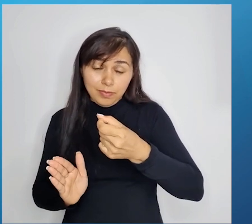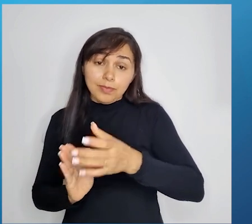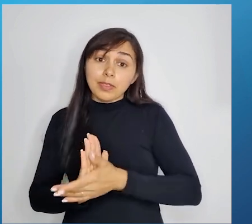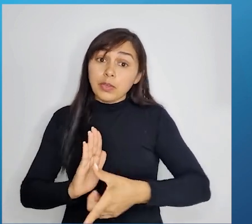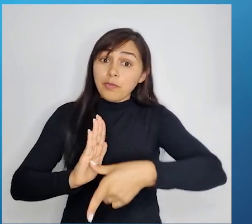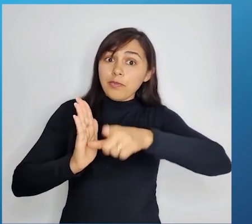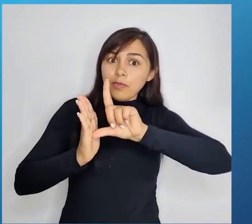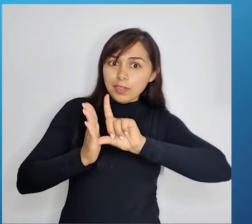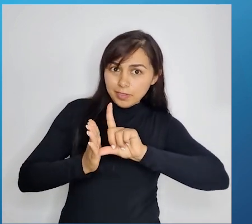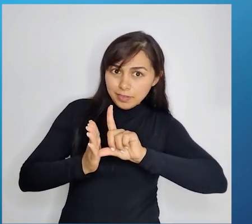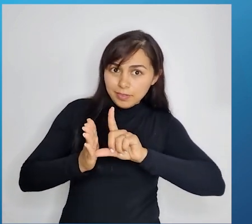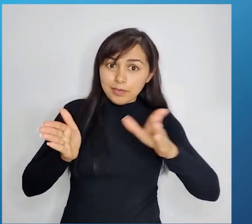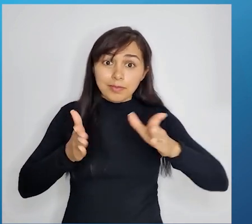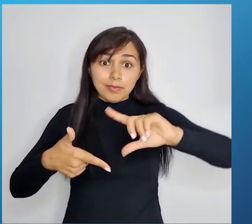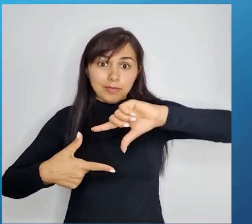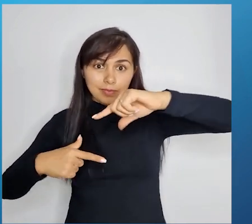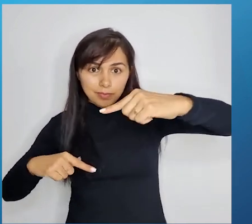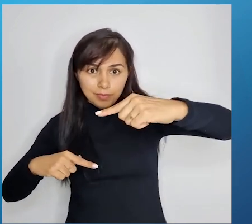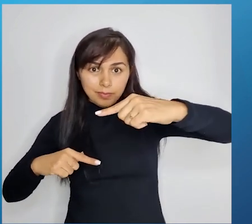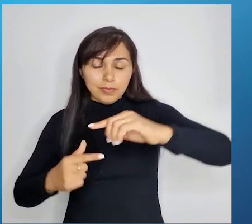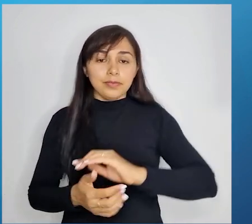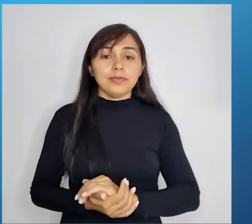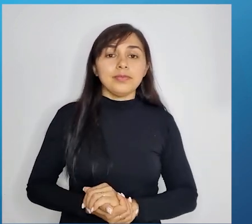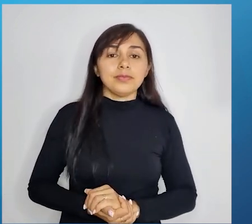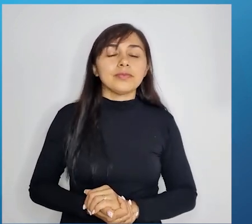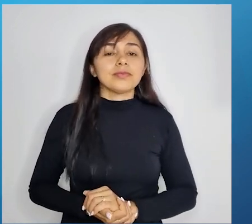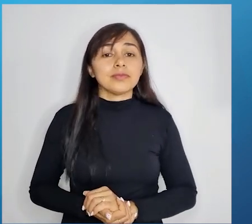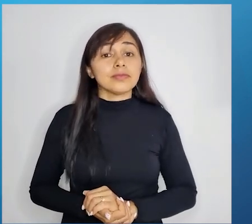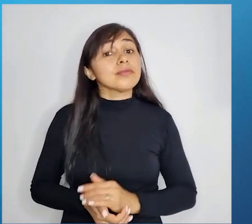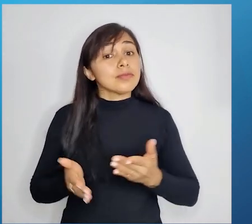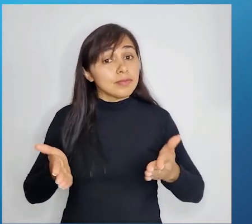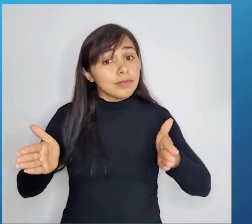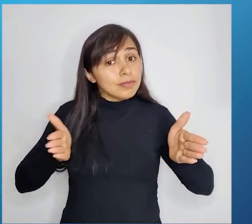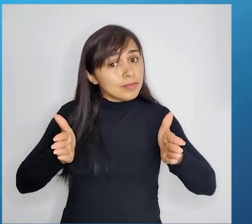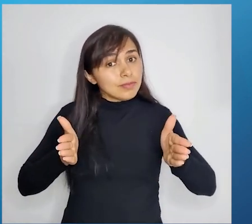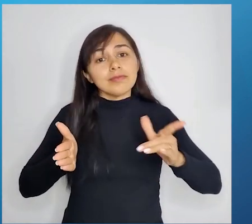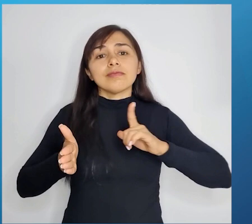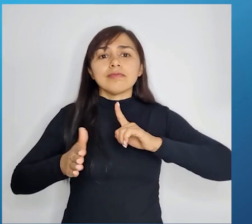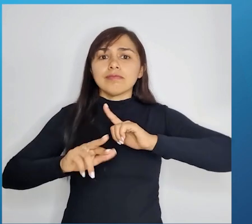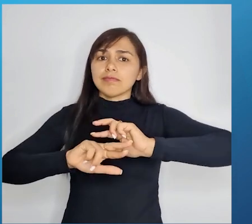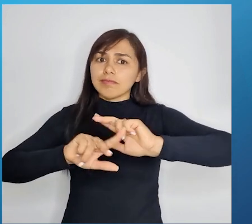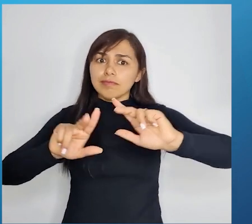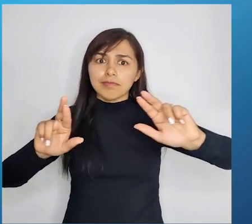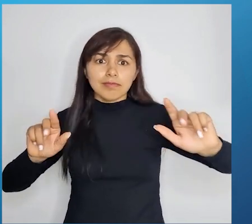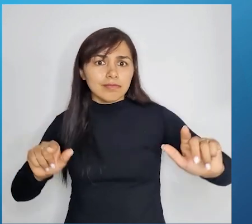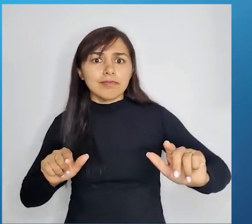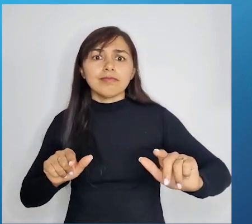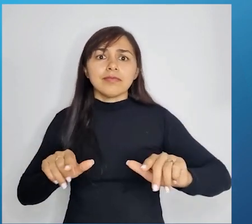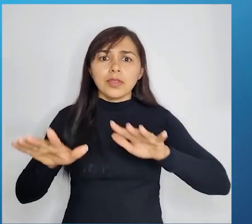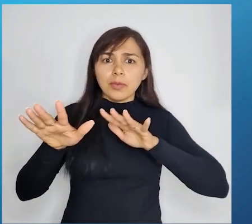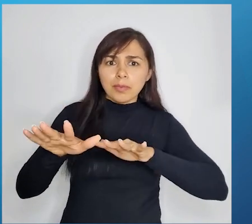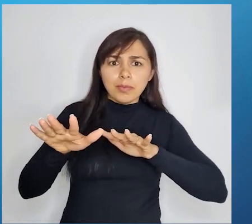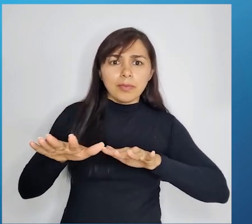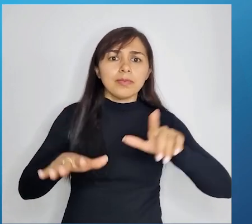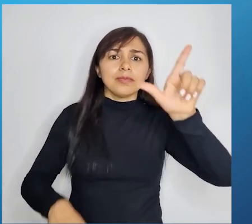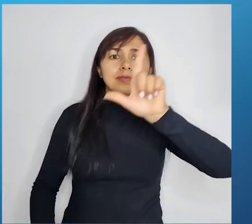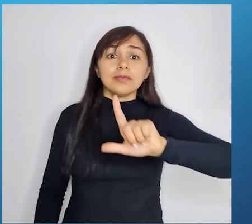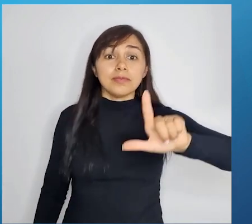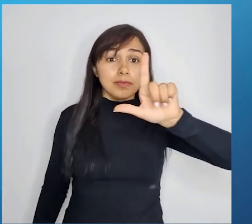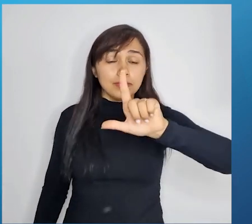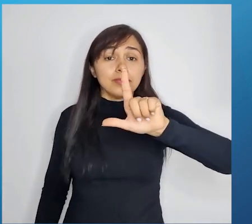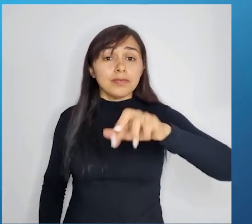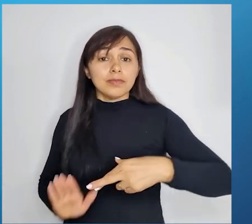movimento modernista que estava por vir. Esse período é marcado por uma diversidade de